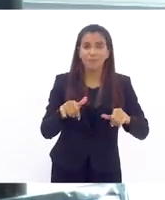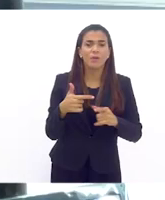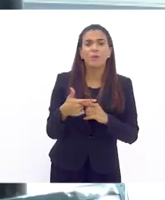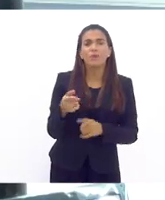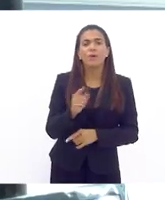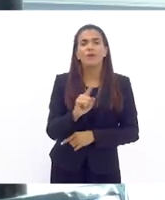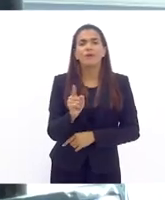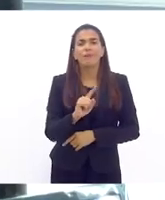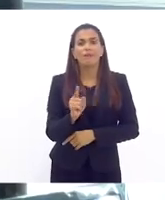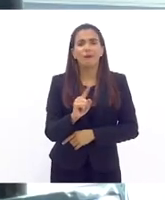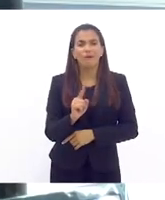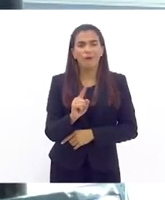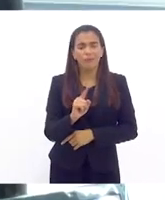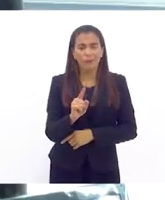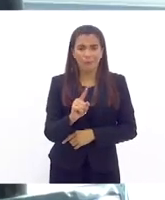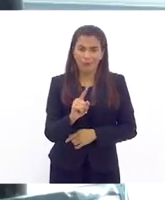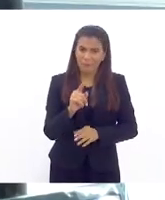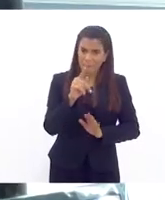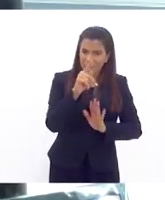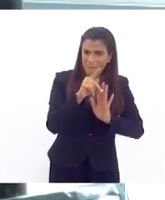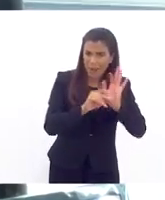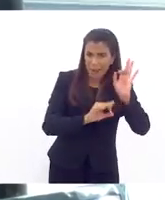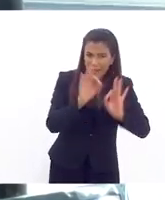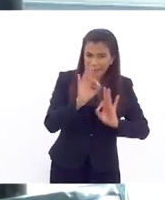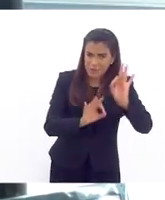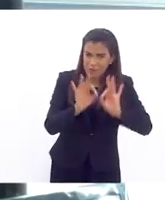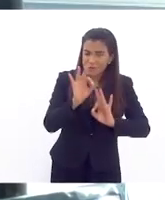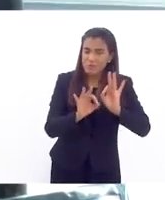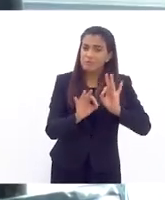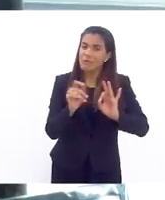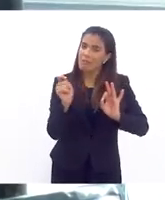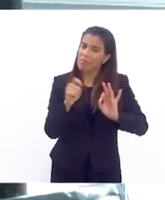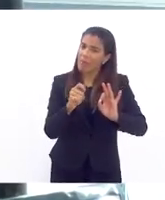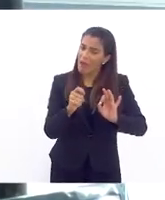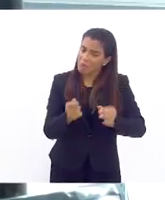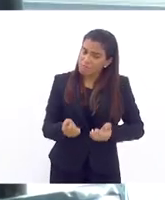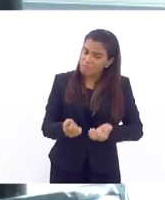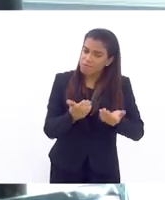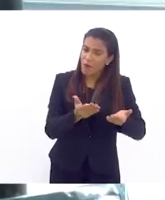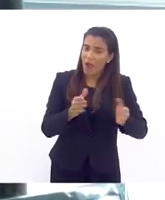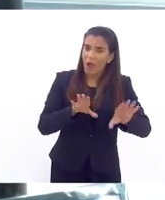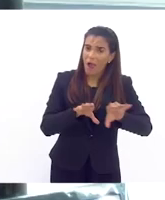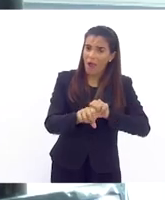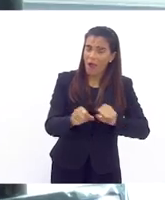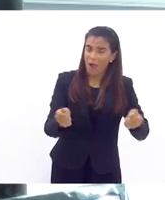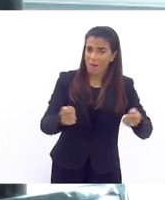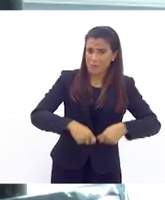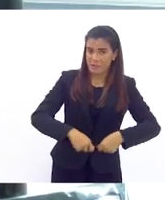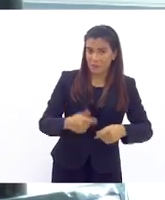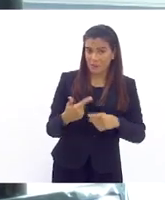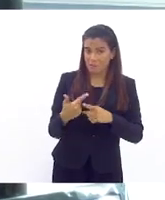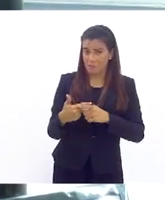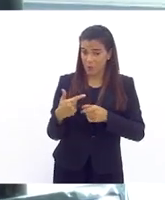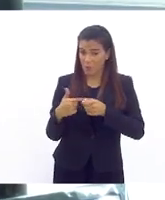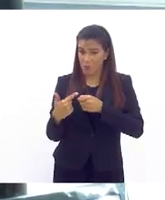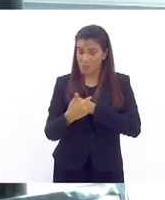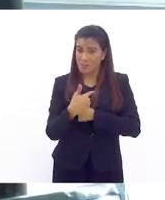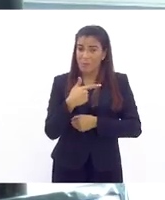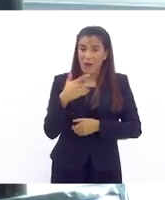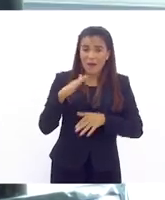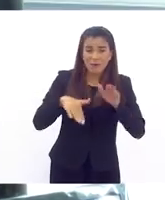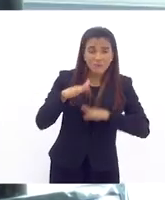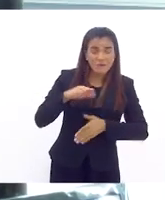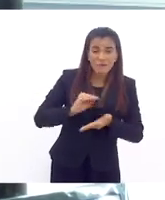em cima desse planejamento nós criarmos uma capacitação porque os municípios às vezes são muito carentes de ter uma equipe técnica